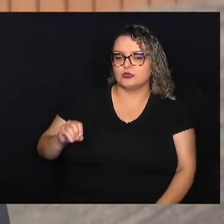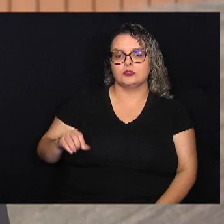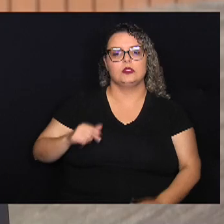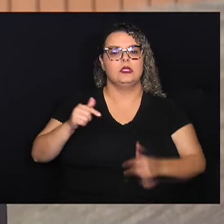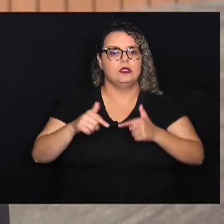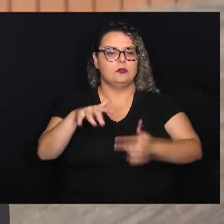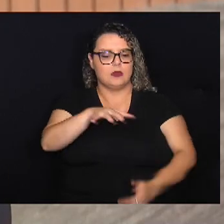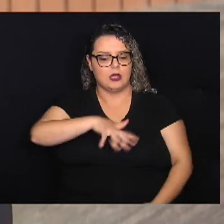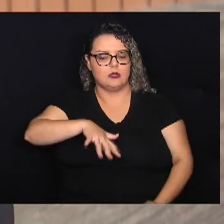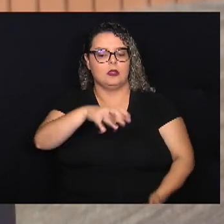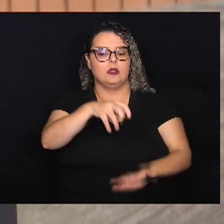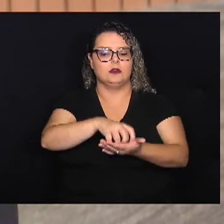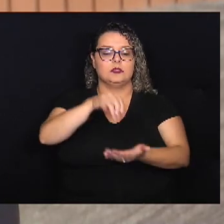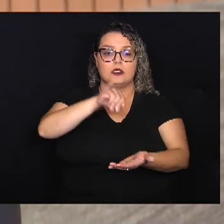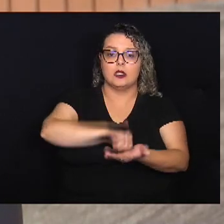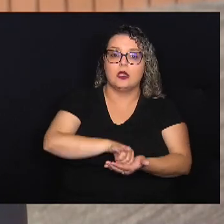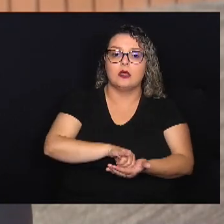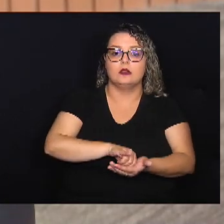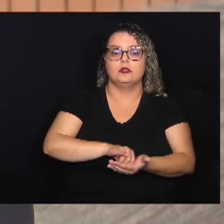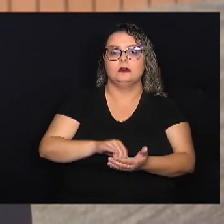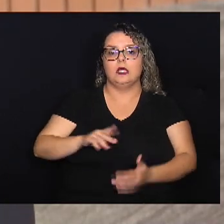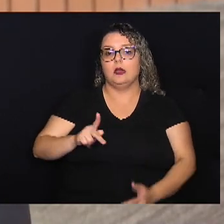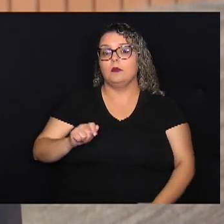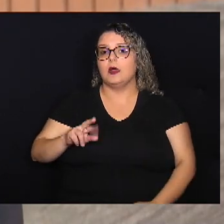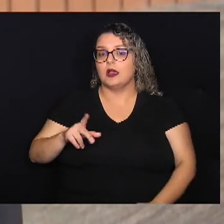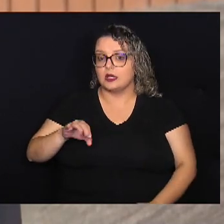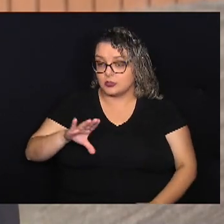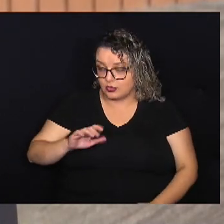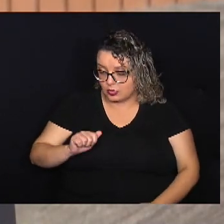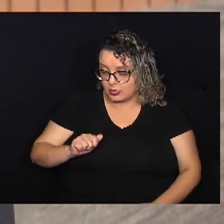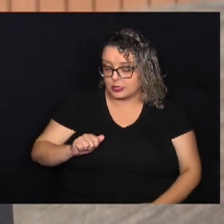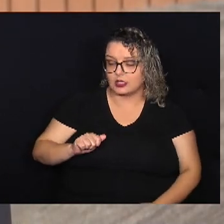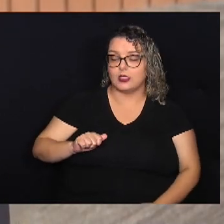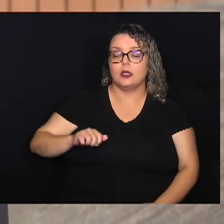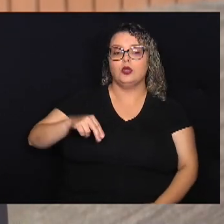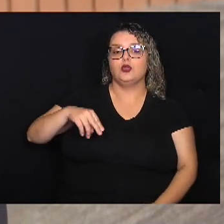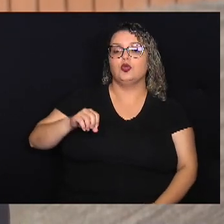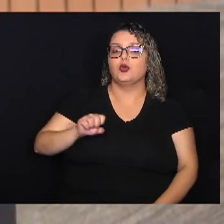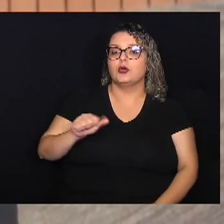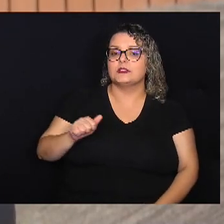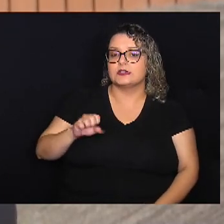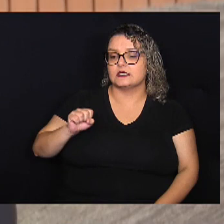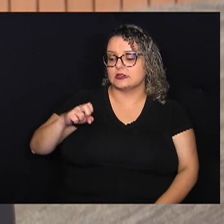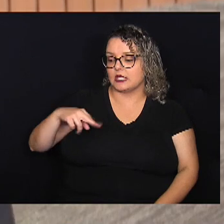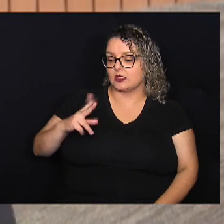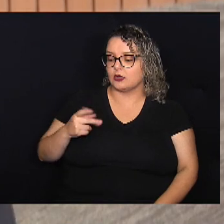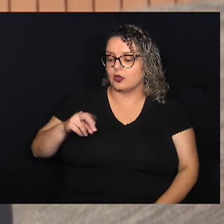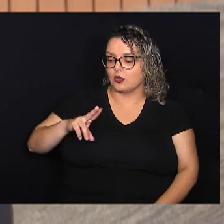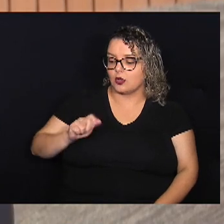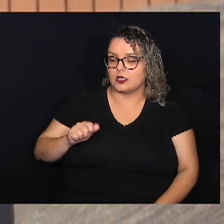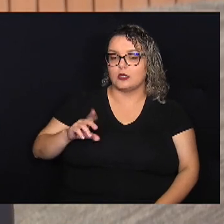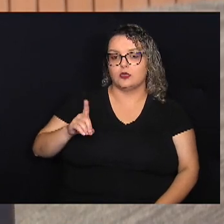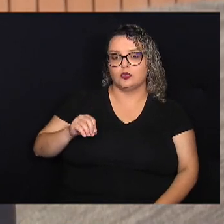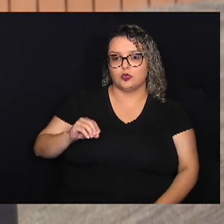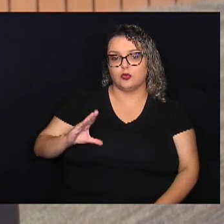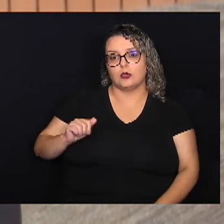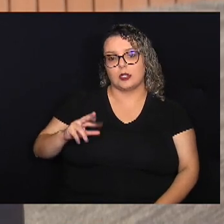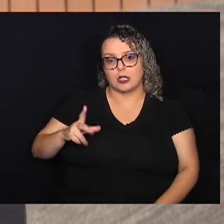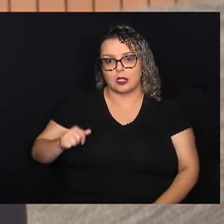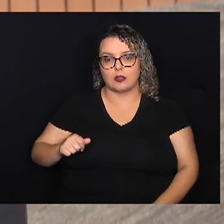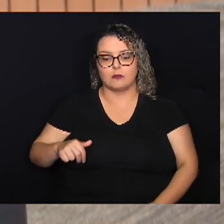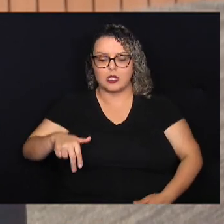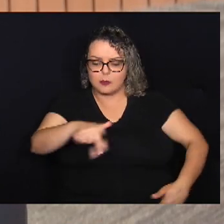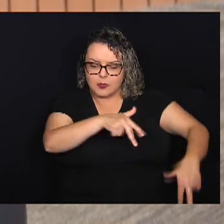na paróquia Nossa Senhora do Carmo, e escuta e anda muito pela região central, então observa a necessidade que tem os banheiros